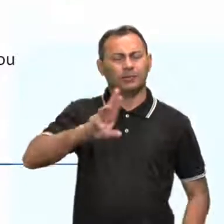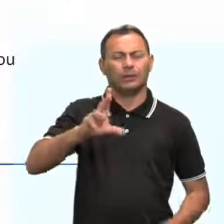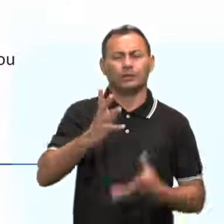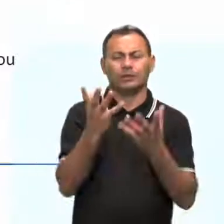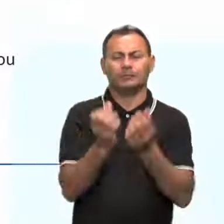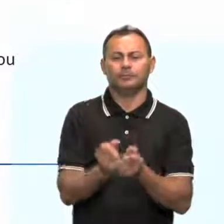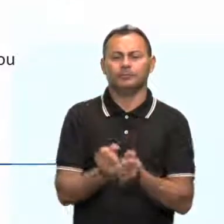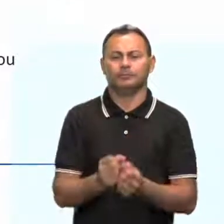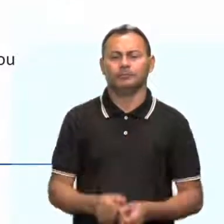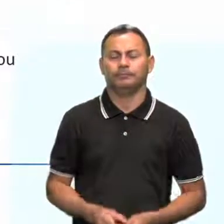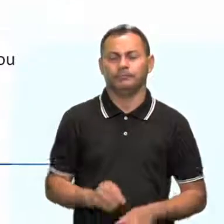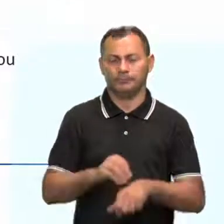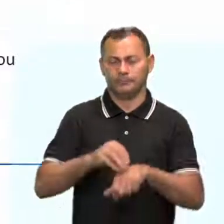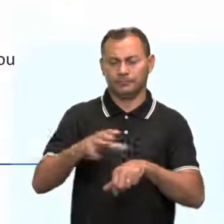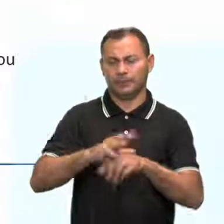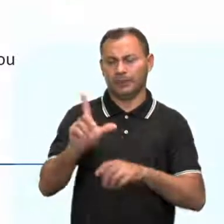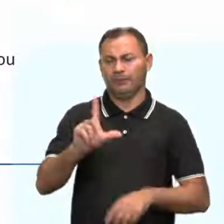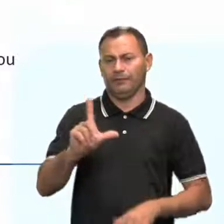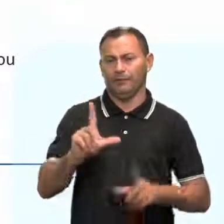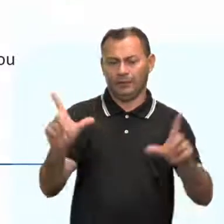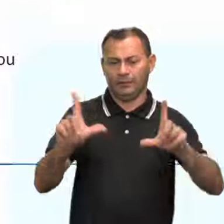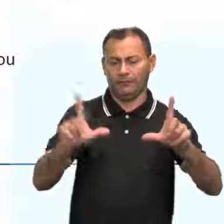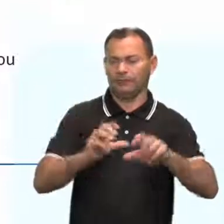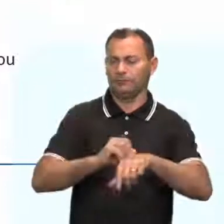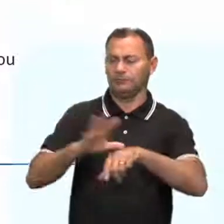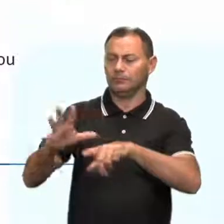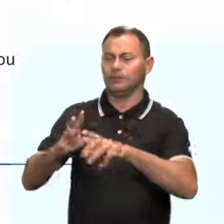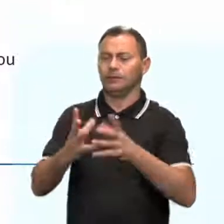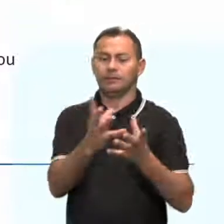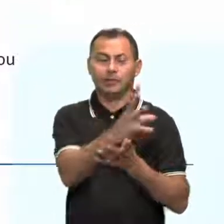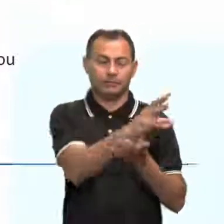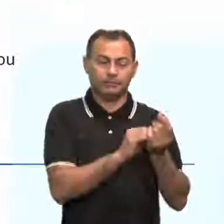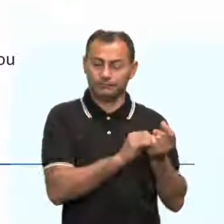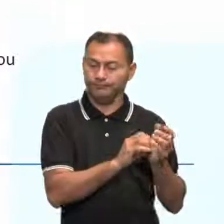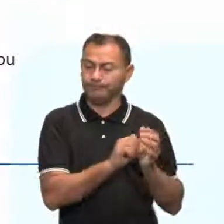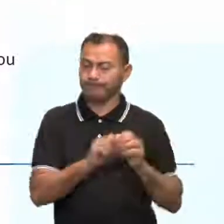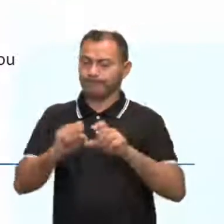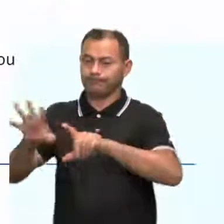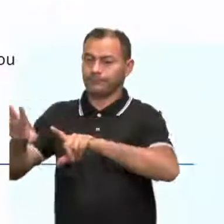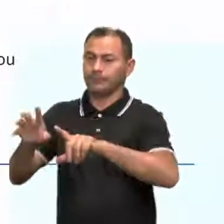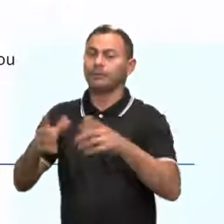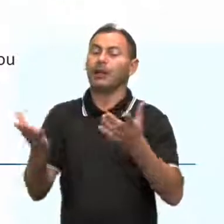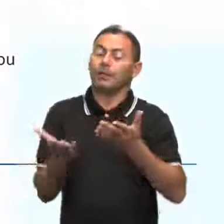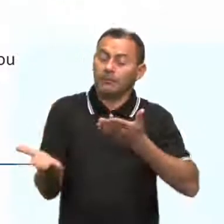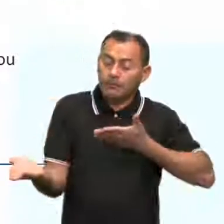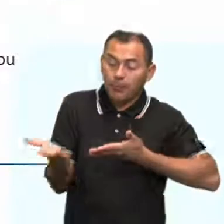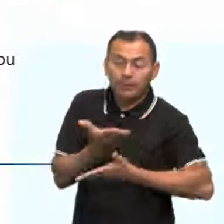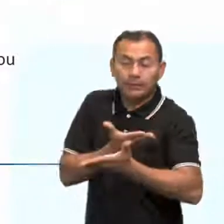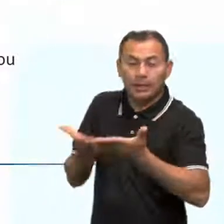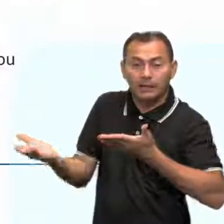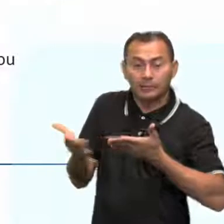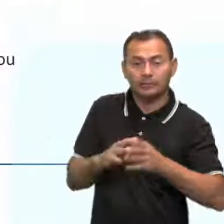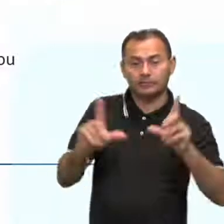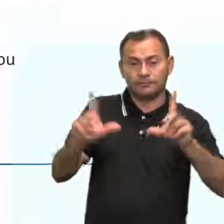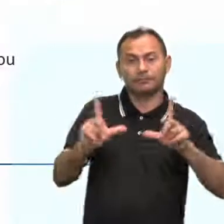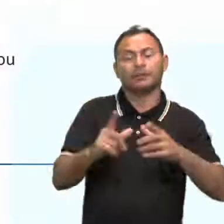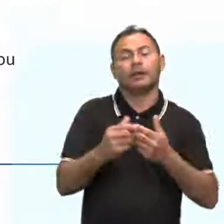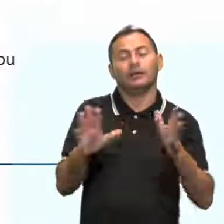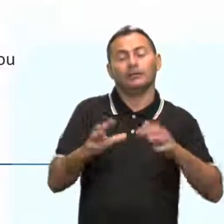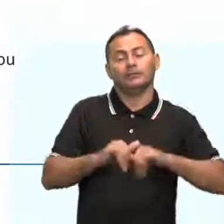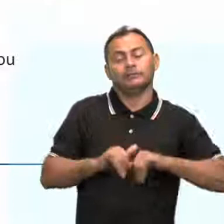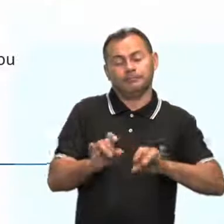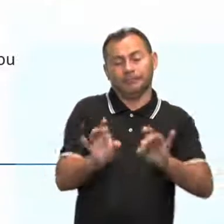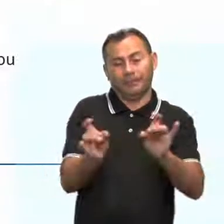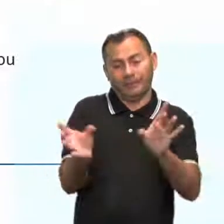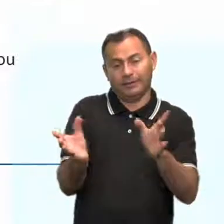só recebia a transmissão de TV e jogava para a TV dele. Agora ele pode interagir com a TV. E isso abre